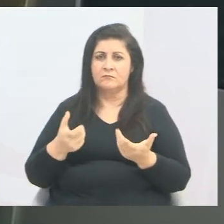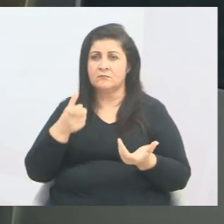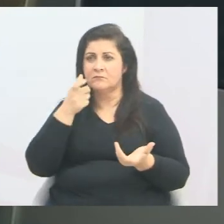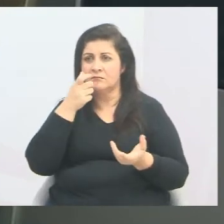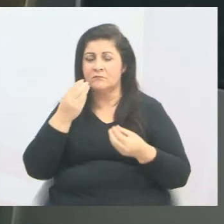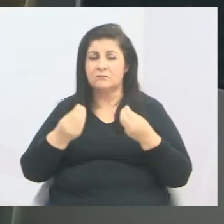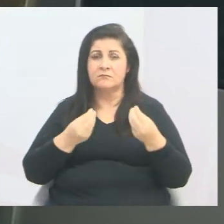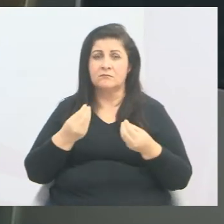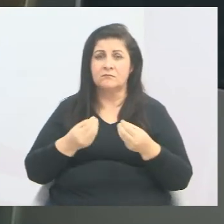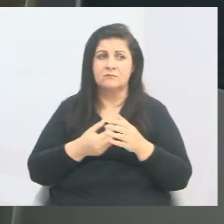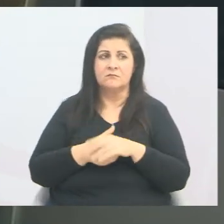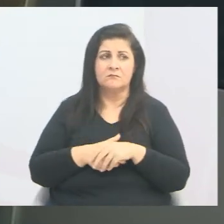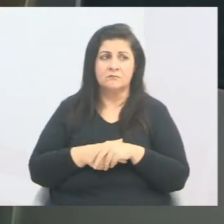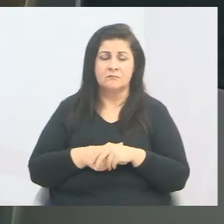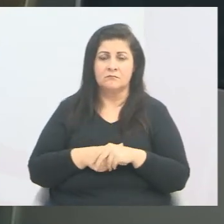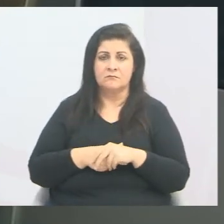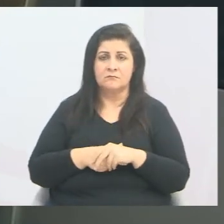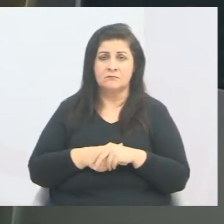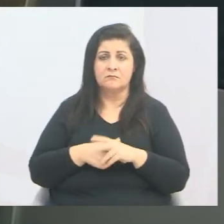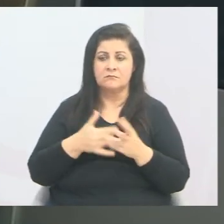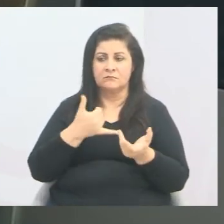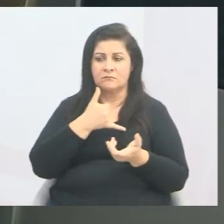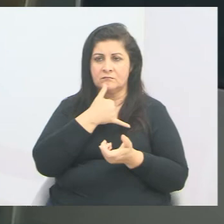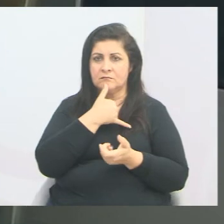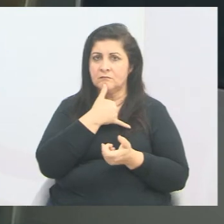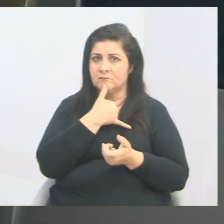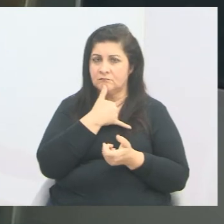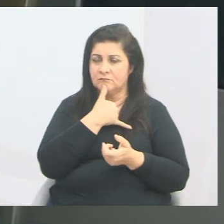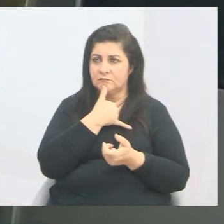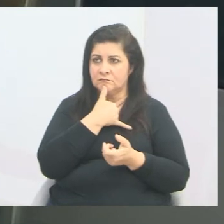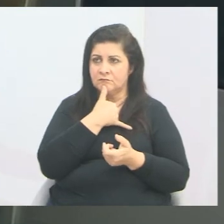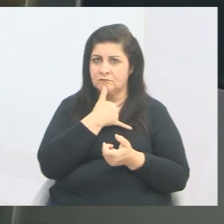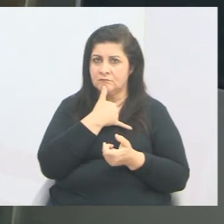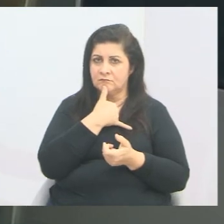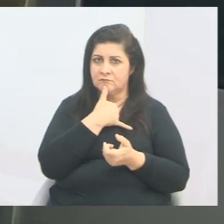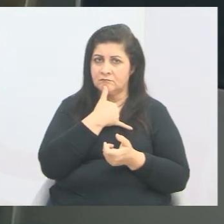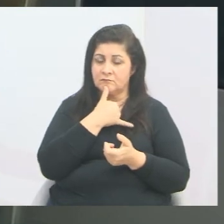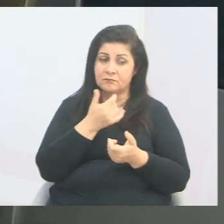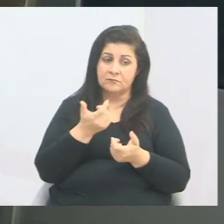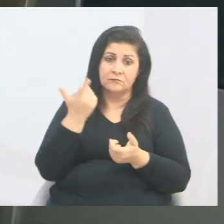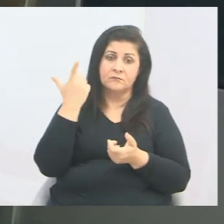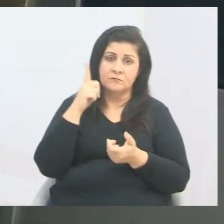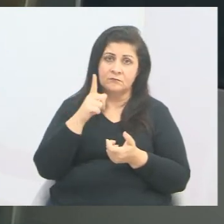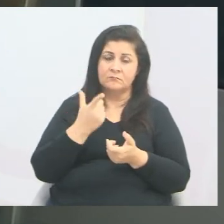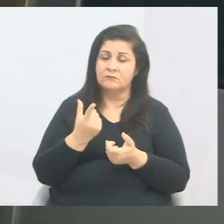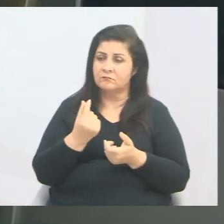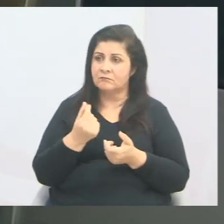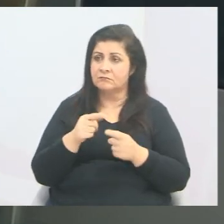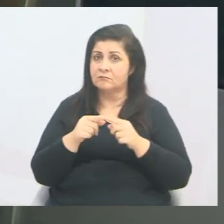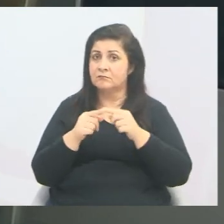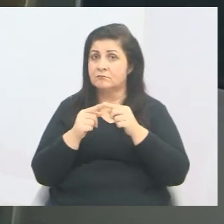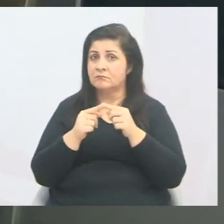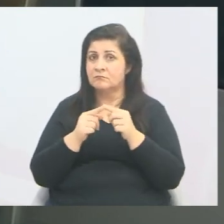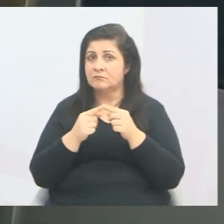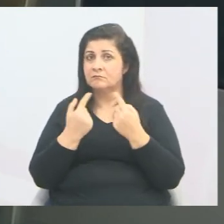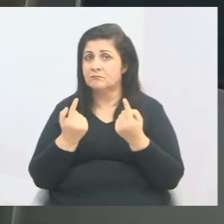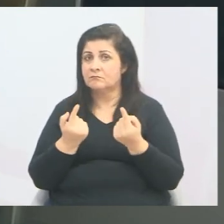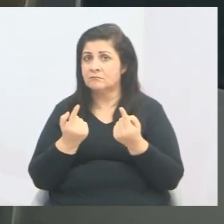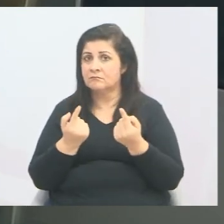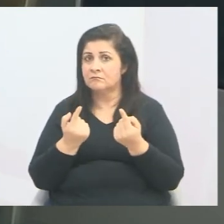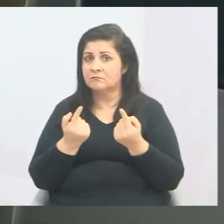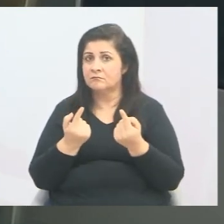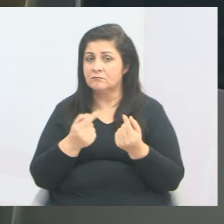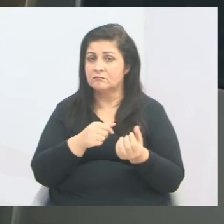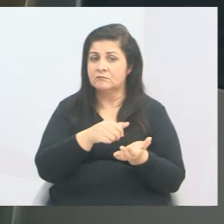para custeio. Infelizmente, felizmente eu estou conseguindo esse recurso, mas infelizmente nós vamos ter que destinar